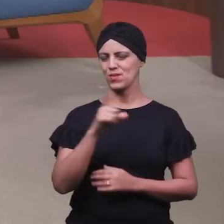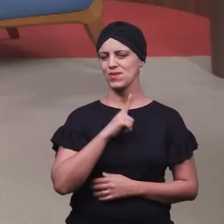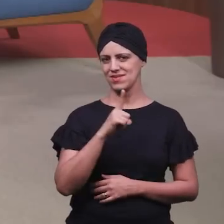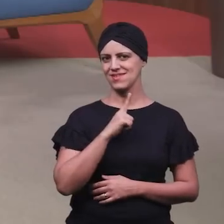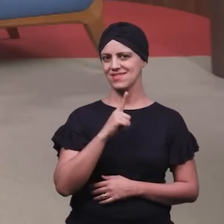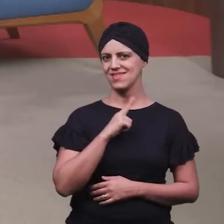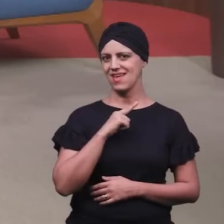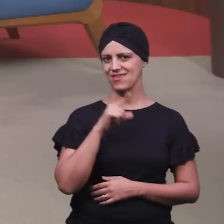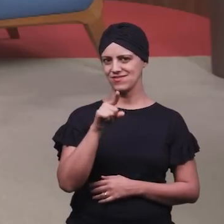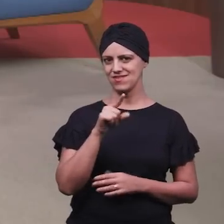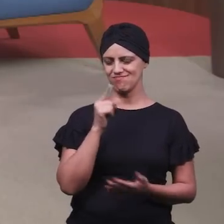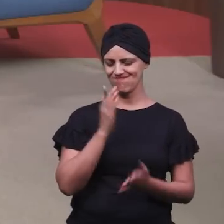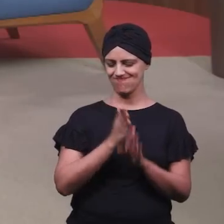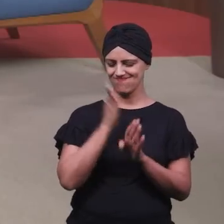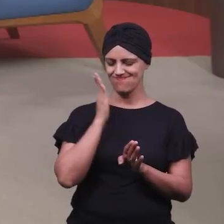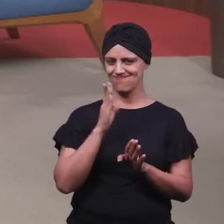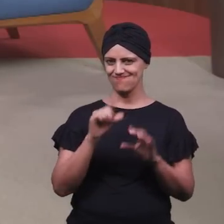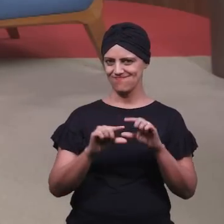pergunta que